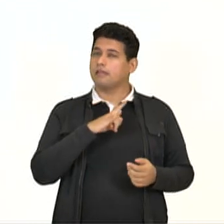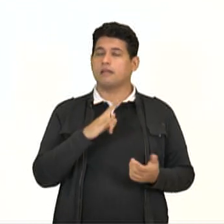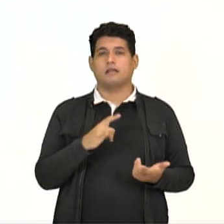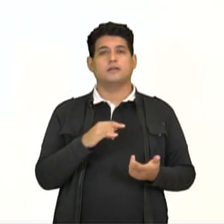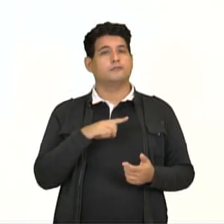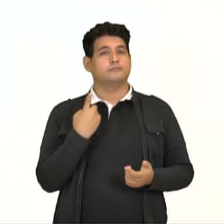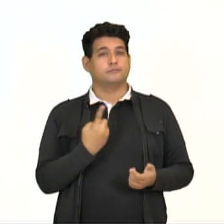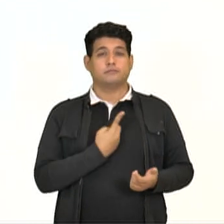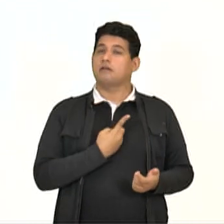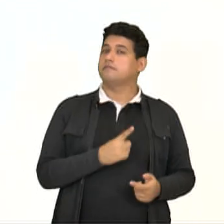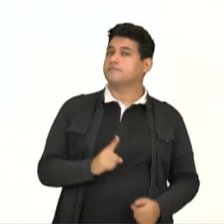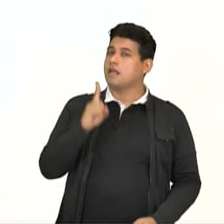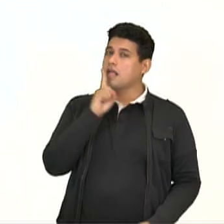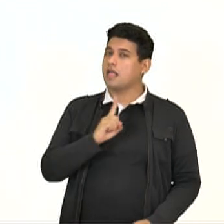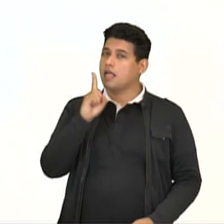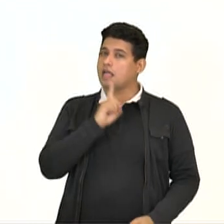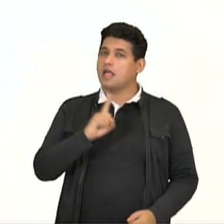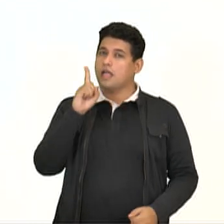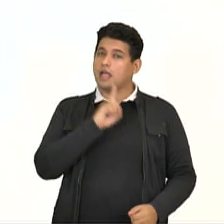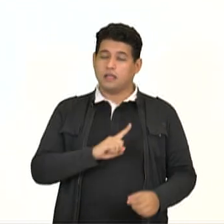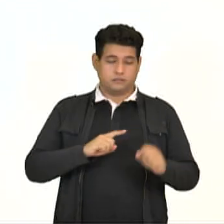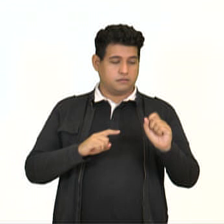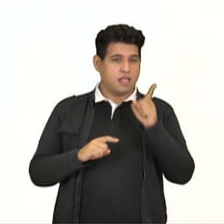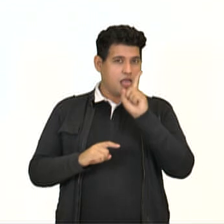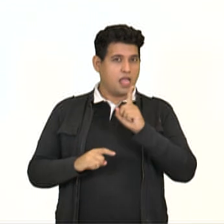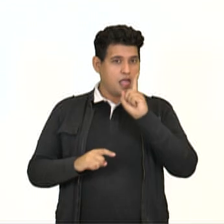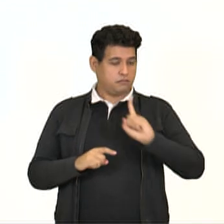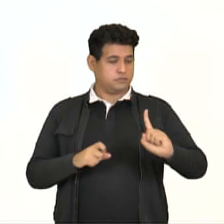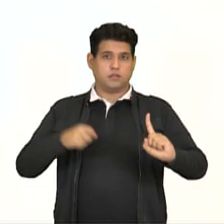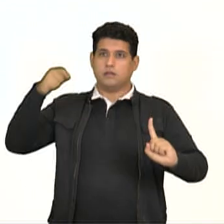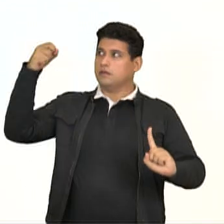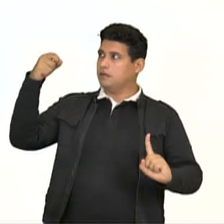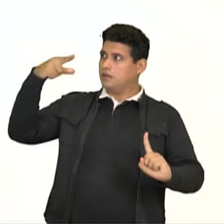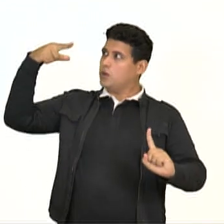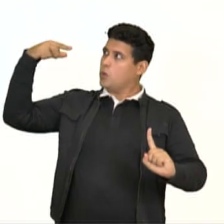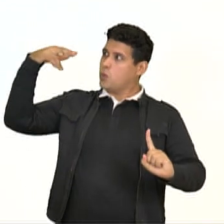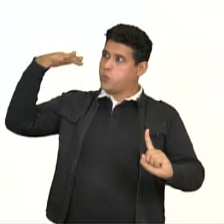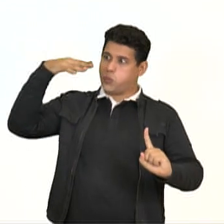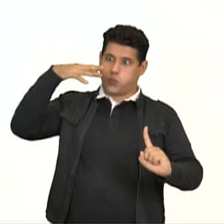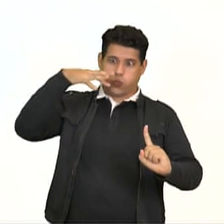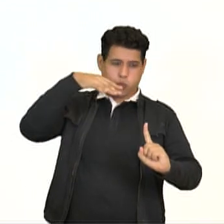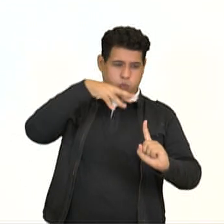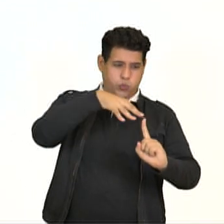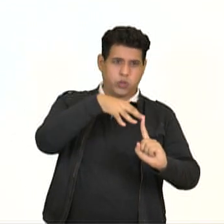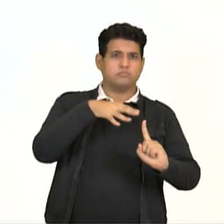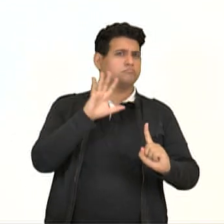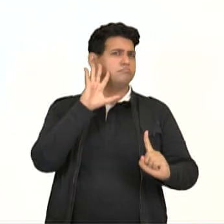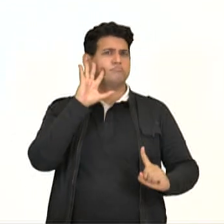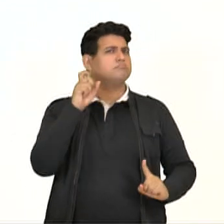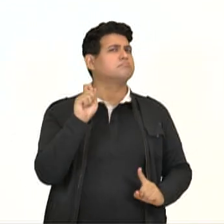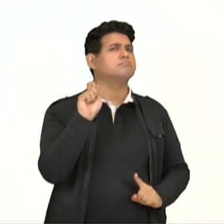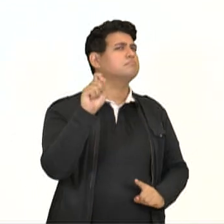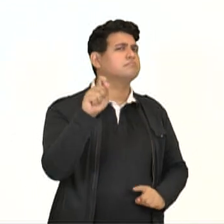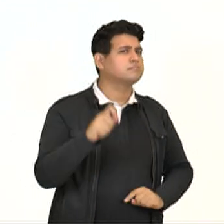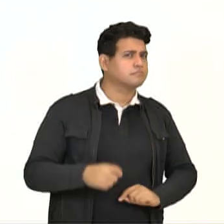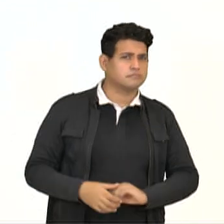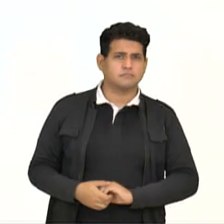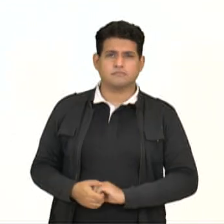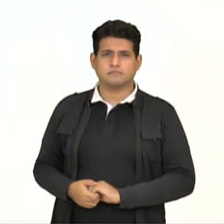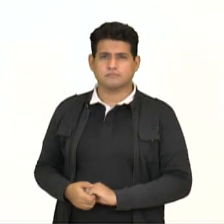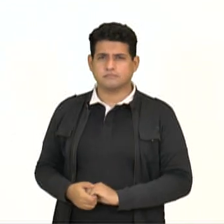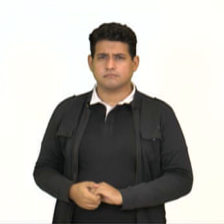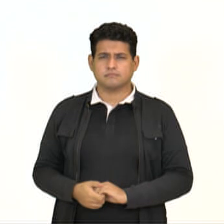nosso sorvete ao calor? Veja, essa é uma condição. Se eu colocar o meu sorvete no calor, qual